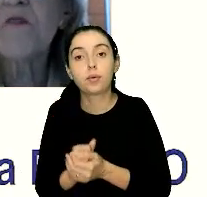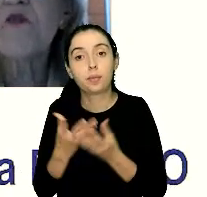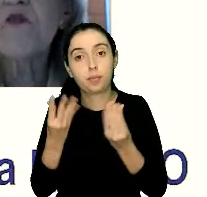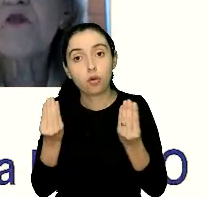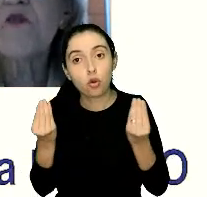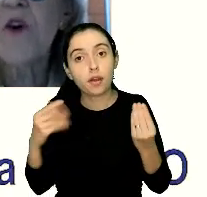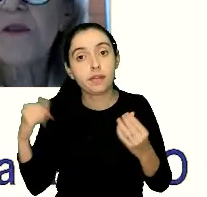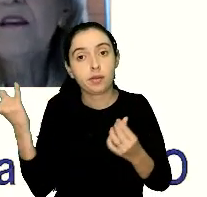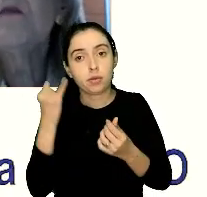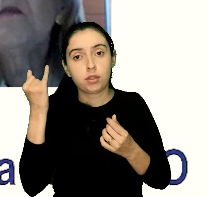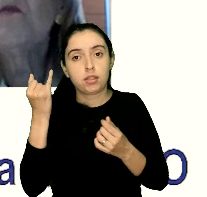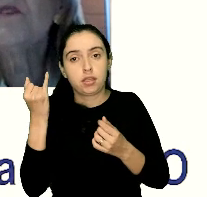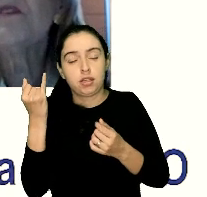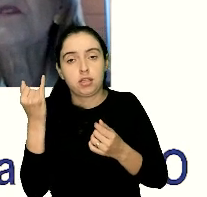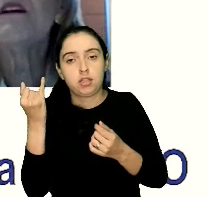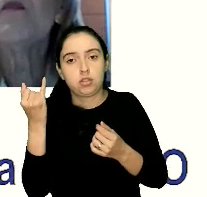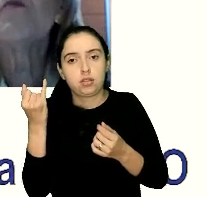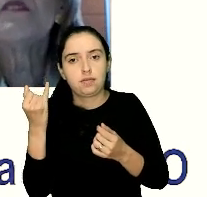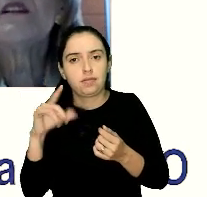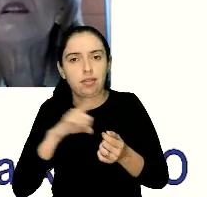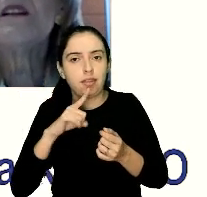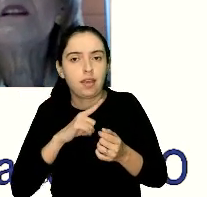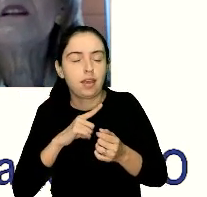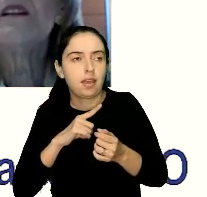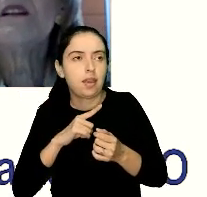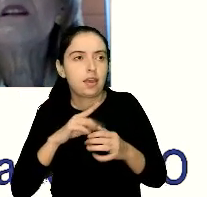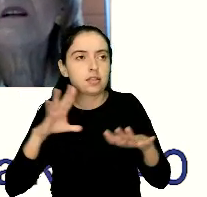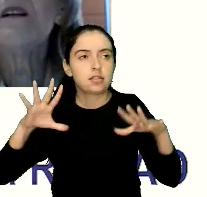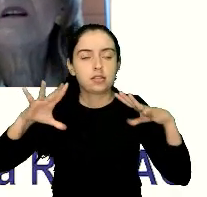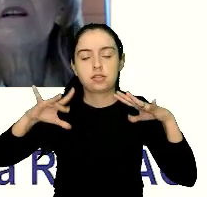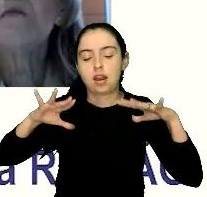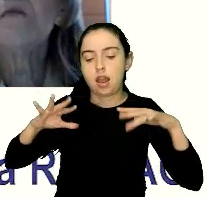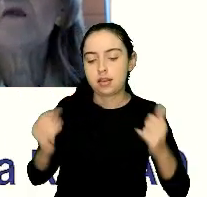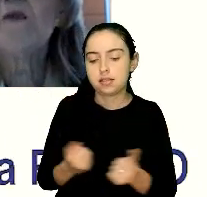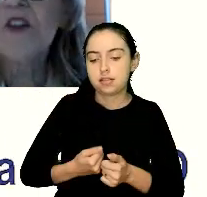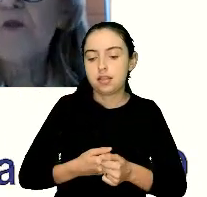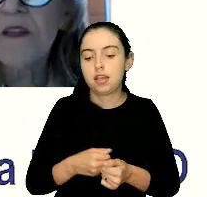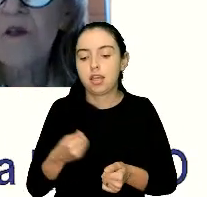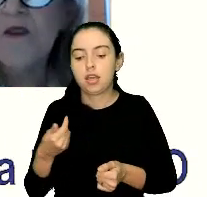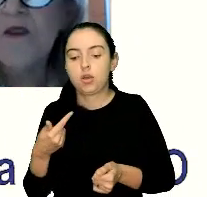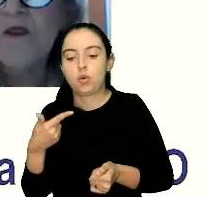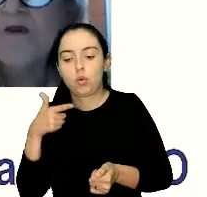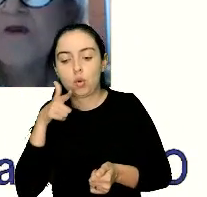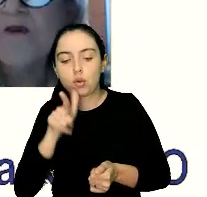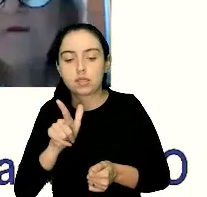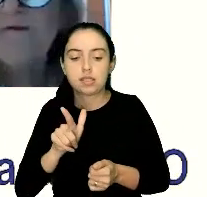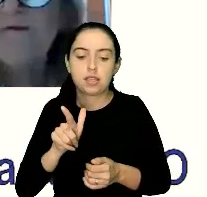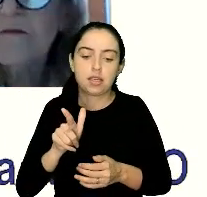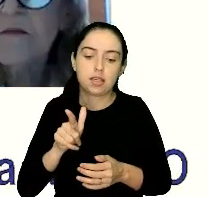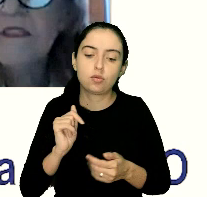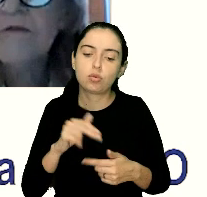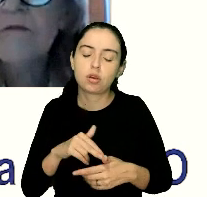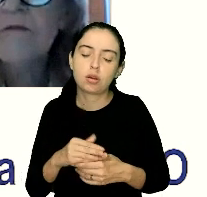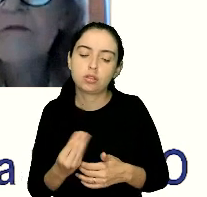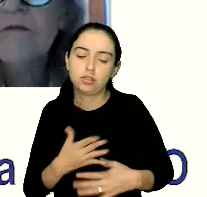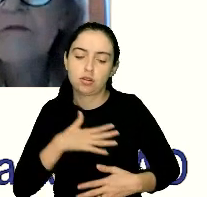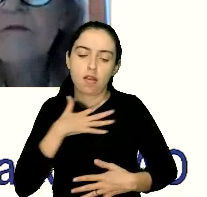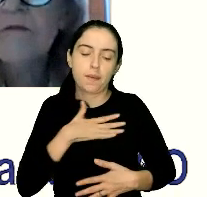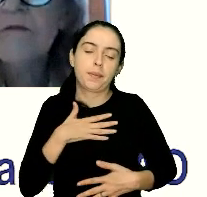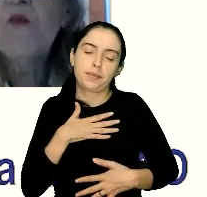que nós tenhamos hobbies e que nós consigamos proporcionar para a gente momentos prazerosos,